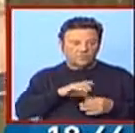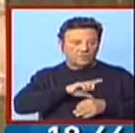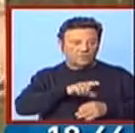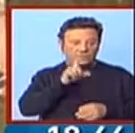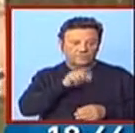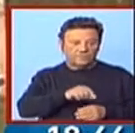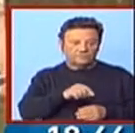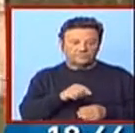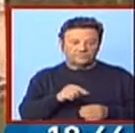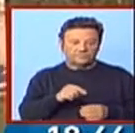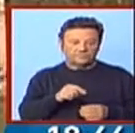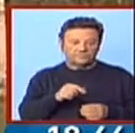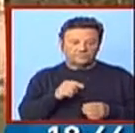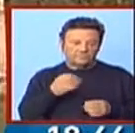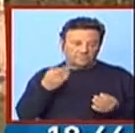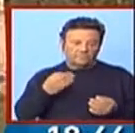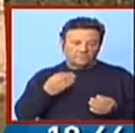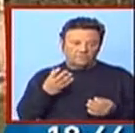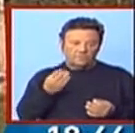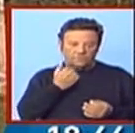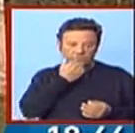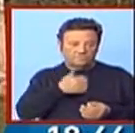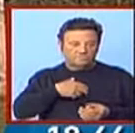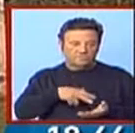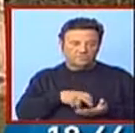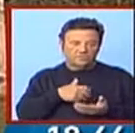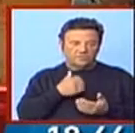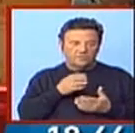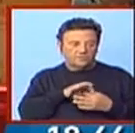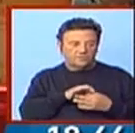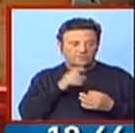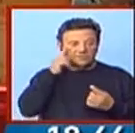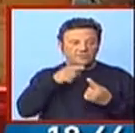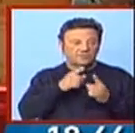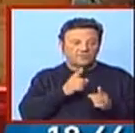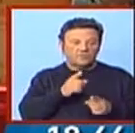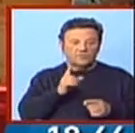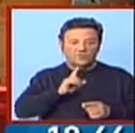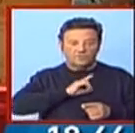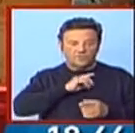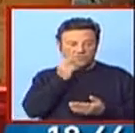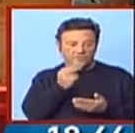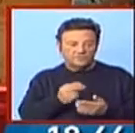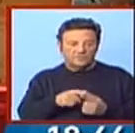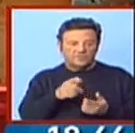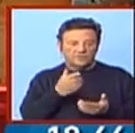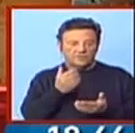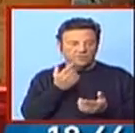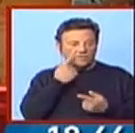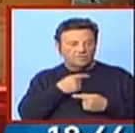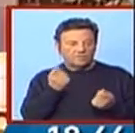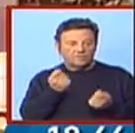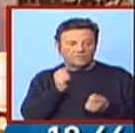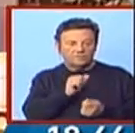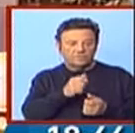logo e tem sido muito gratificante colaborar no sentido do próprio design e do layout dos seus produtos,